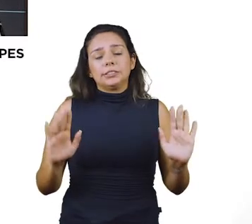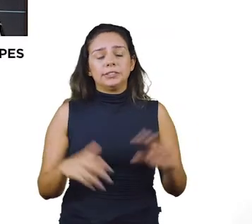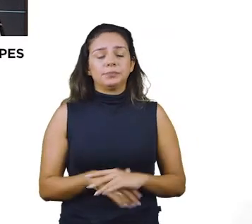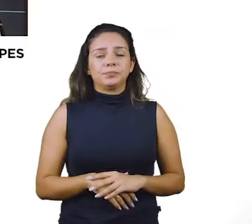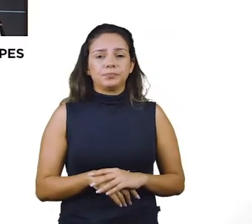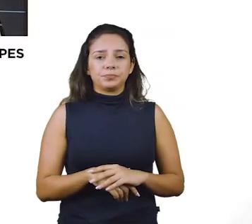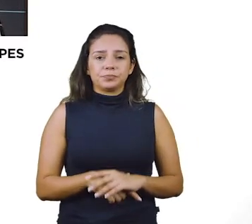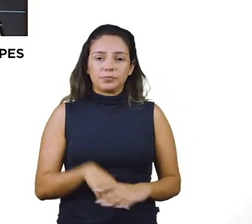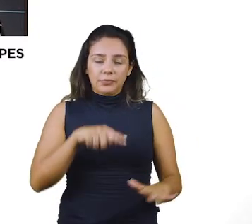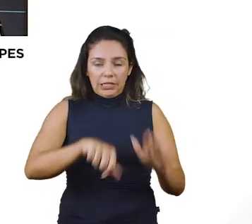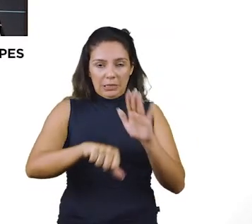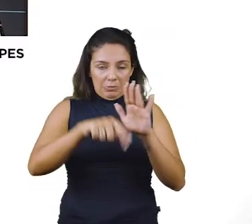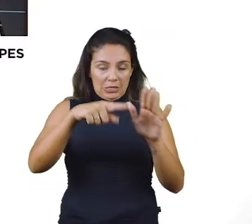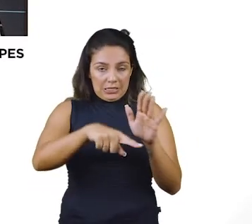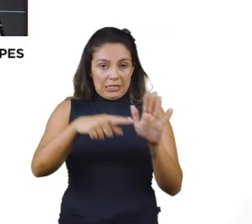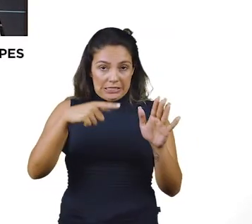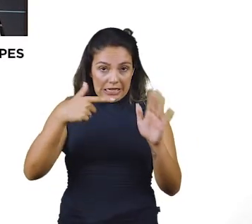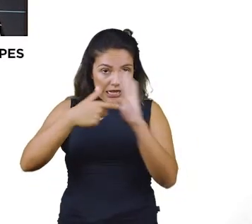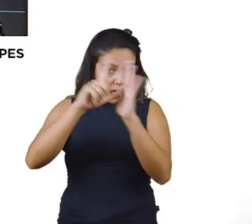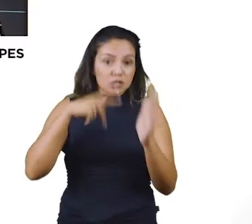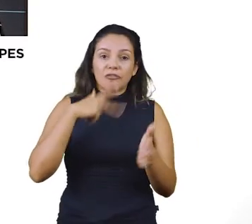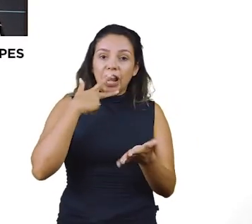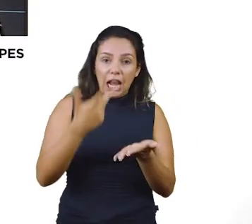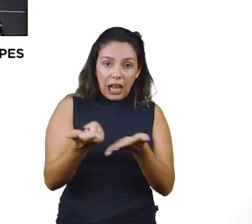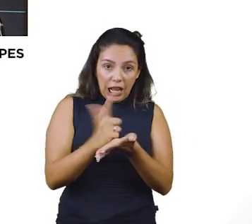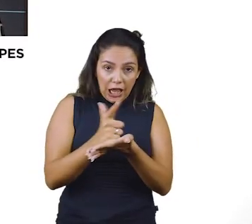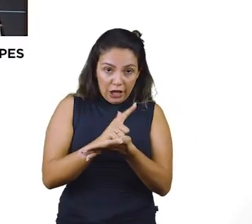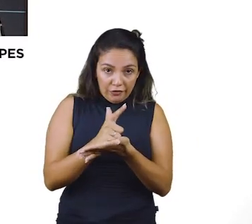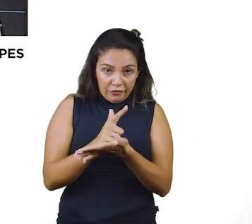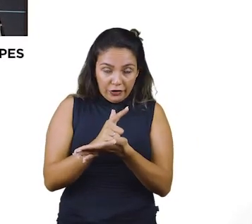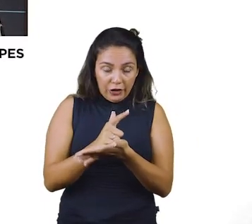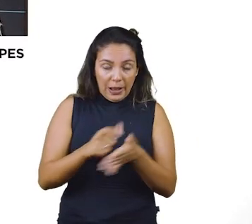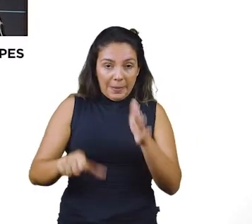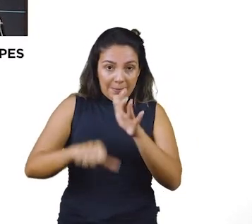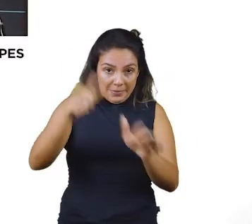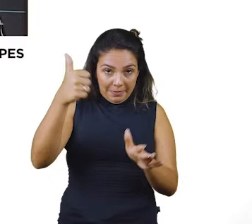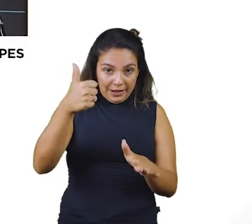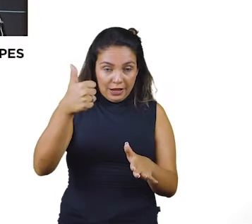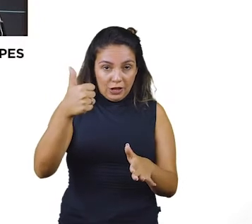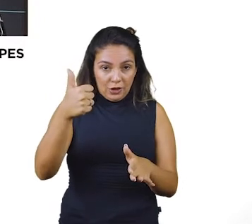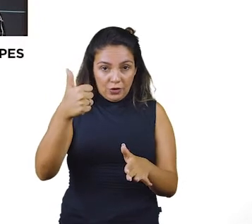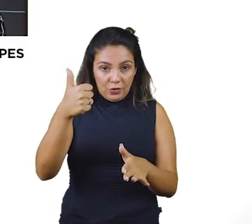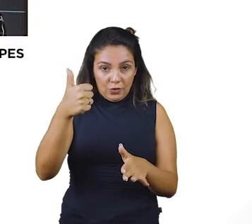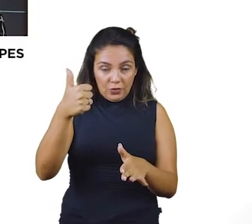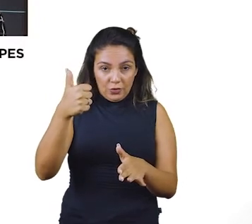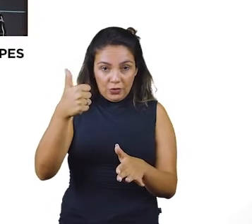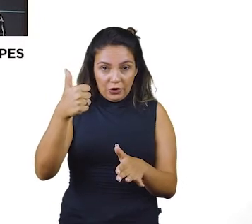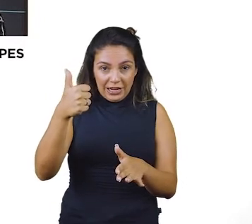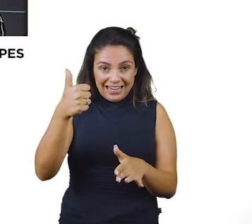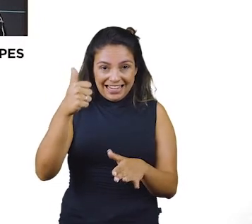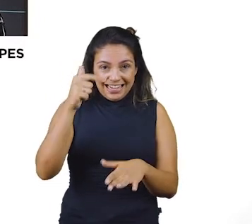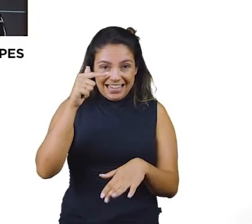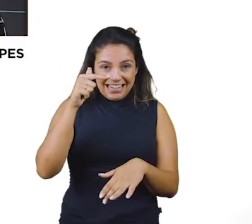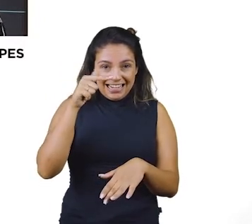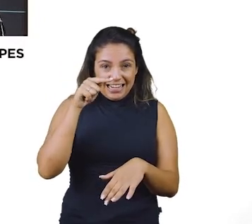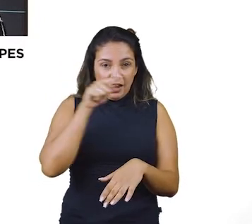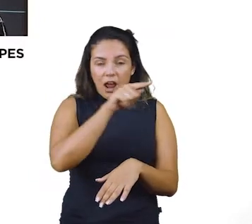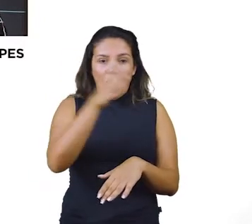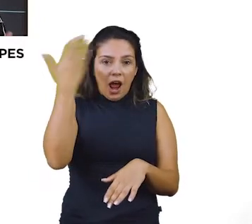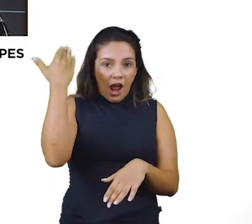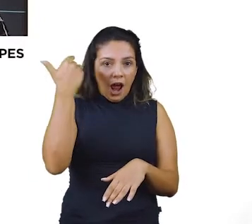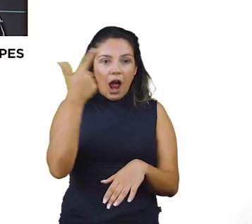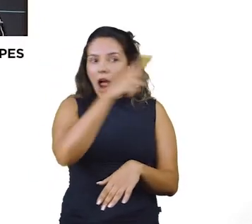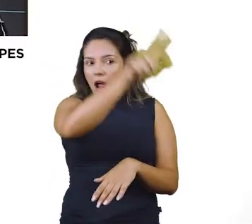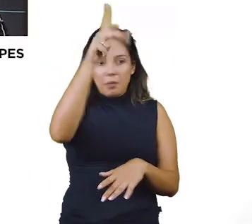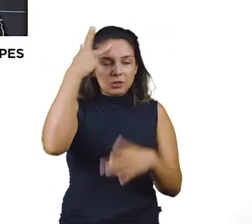primeiro romance, A Dança dos Cabelos, ele foi recusado por 7 editoras. E hoje talvez seja o meu livro mais reconhecido